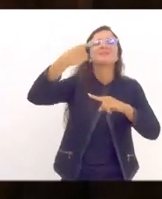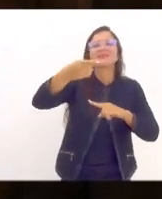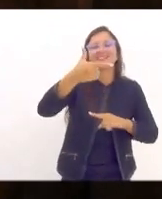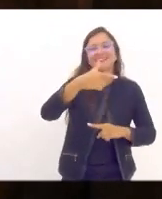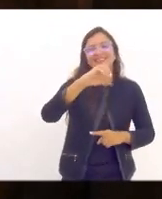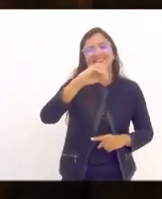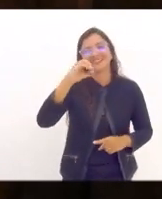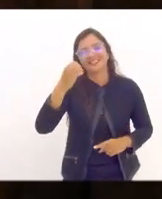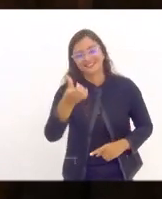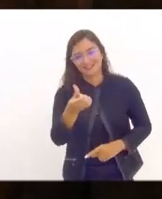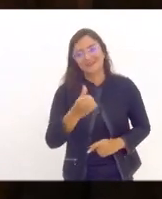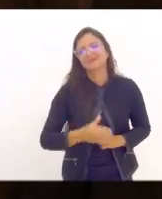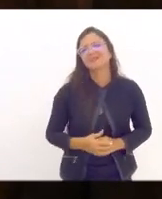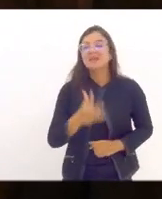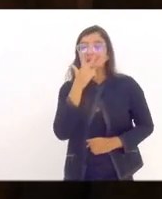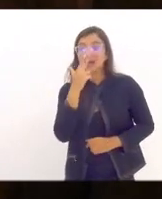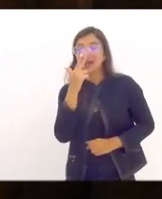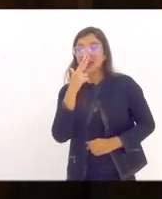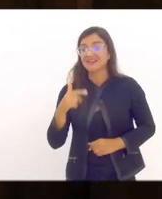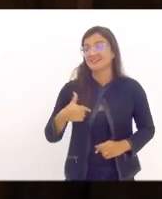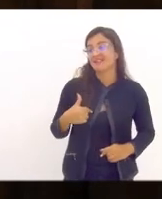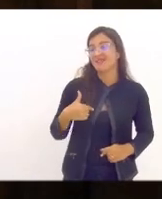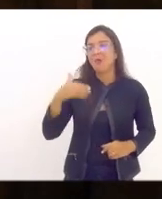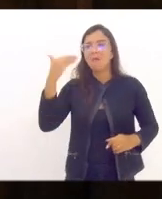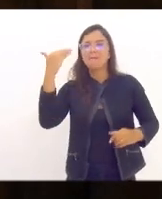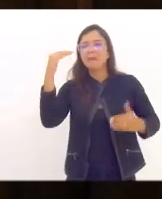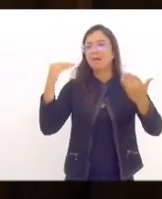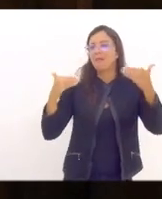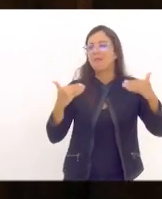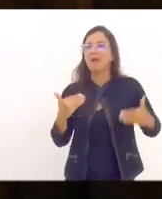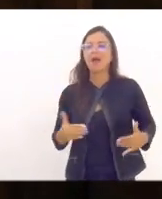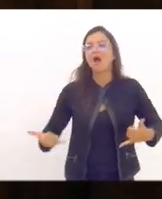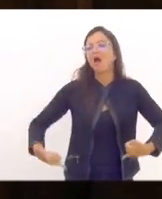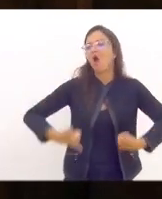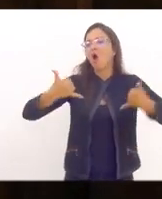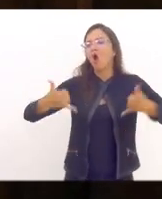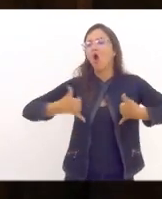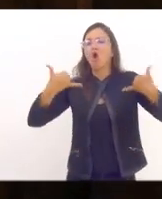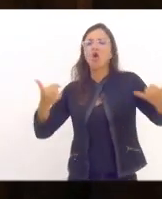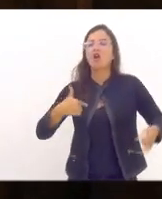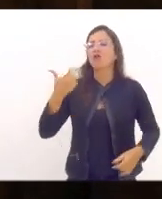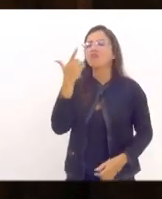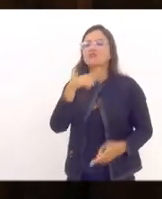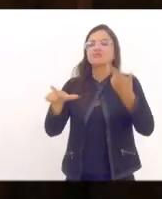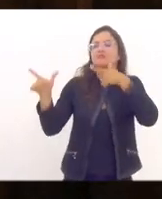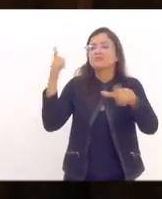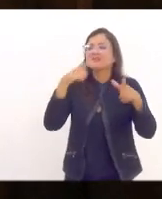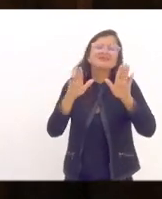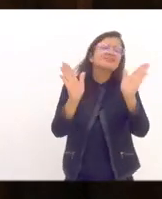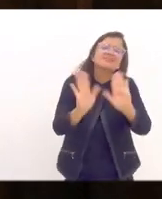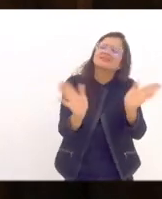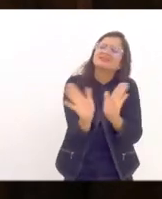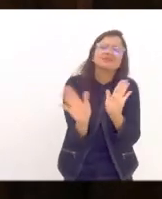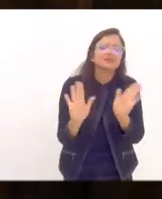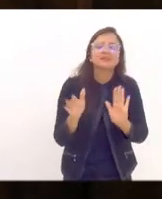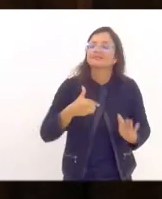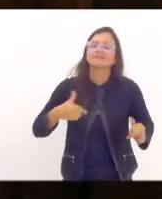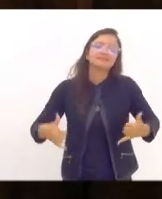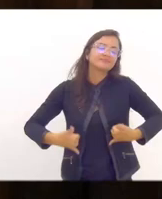Pode parecer que estou enumerando isso aqui por pura vaidade mas não pelo contrário